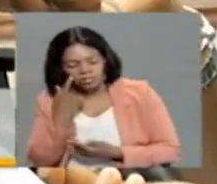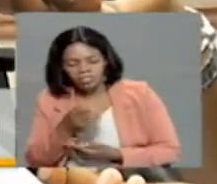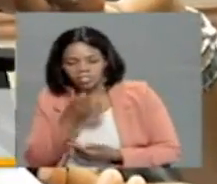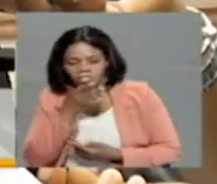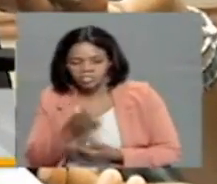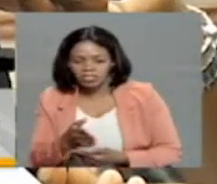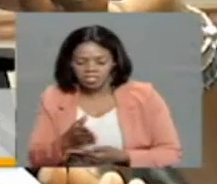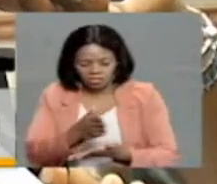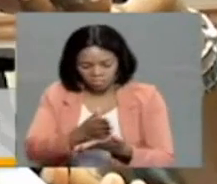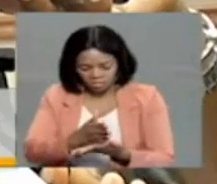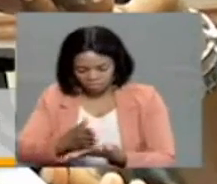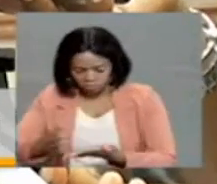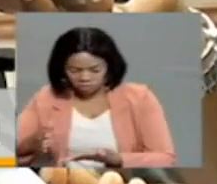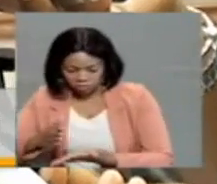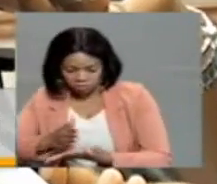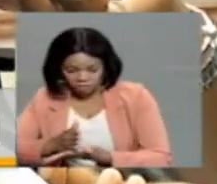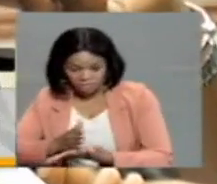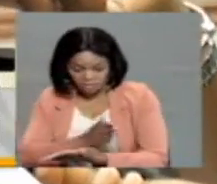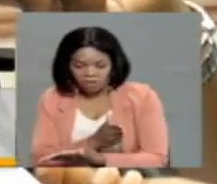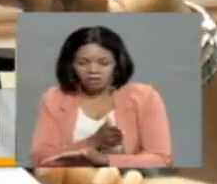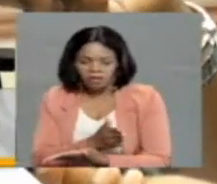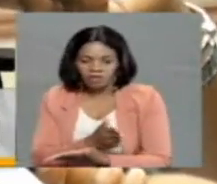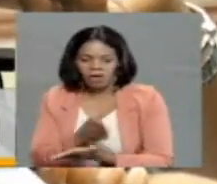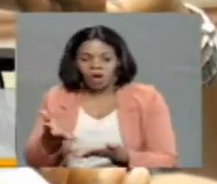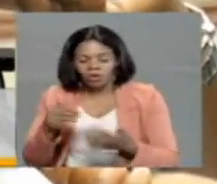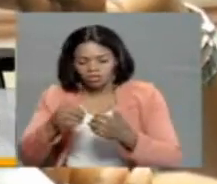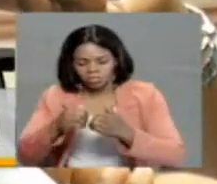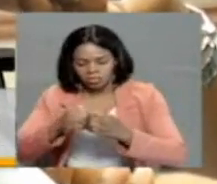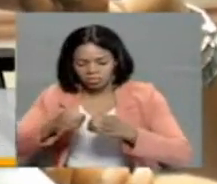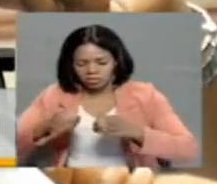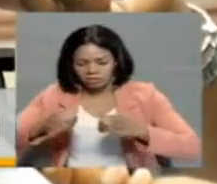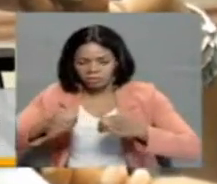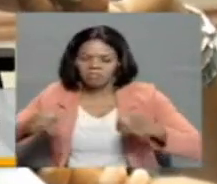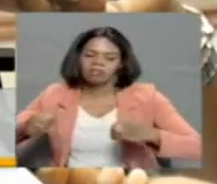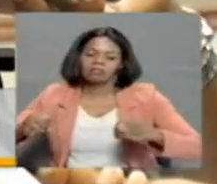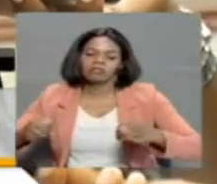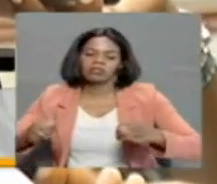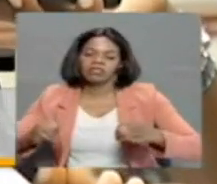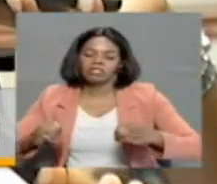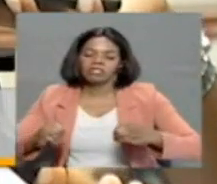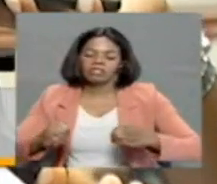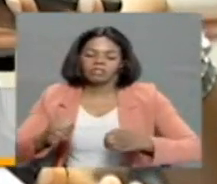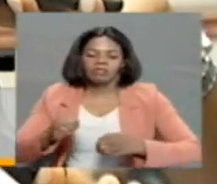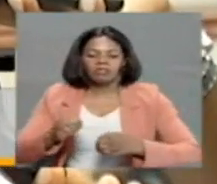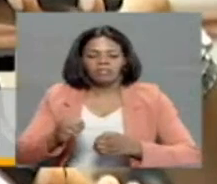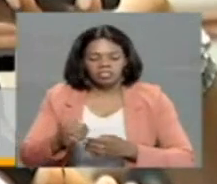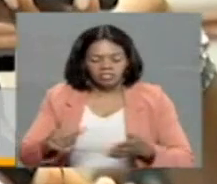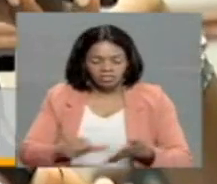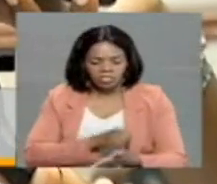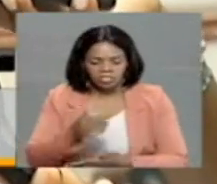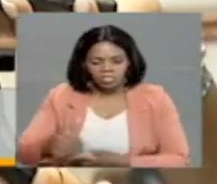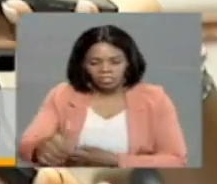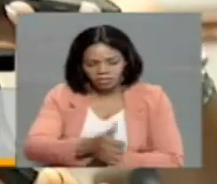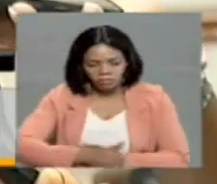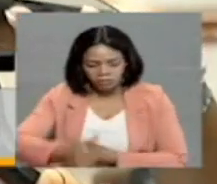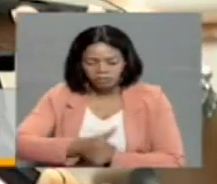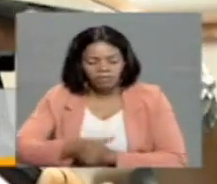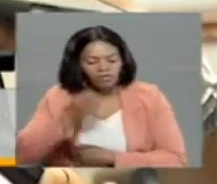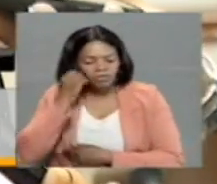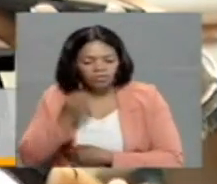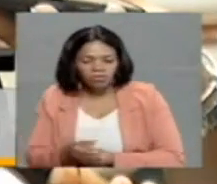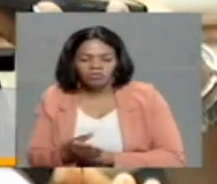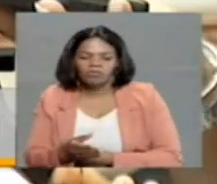em unidades de operação, unidades operativas de planeamento e gestão, e cada unidade operativa de planeamento e gestão